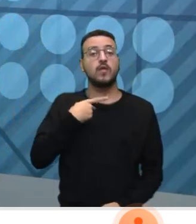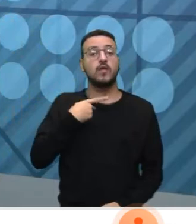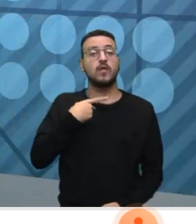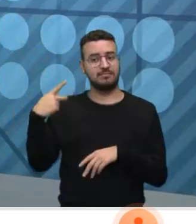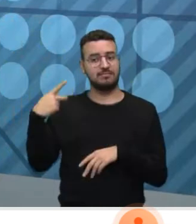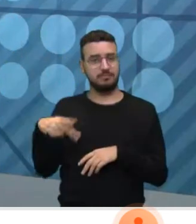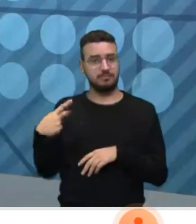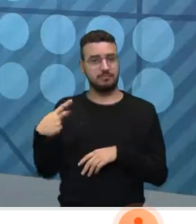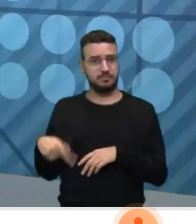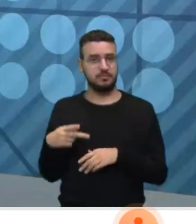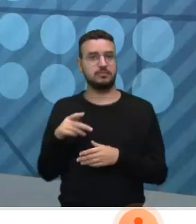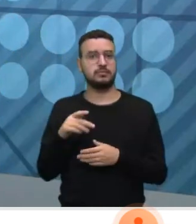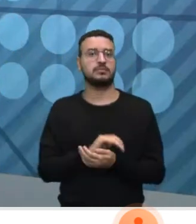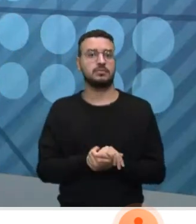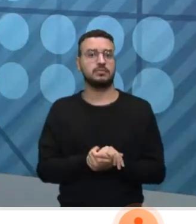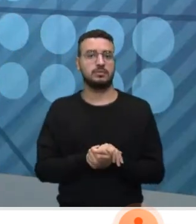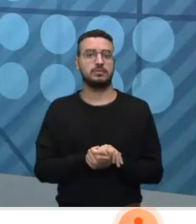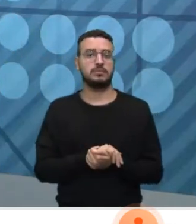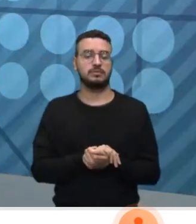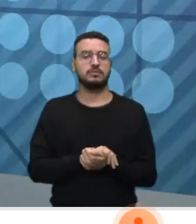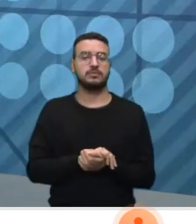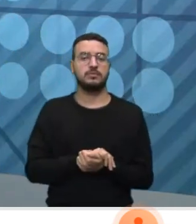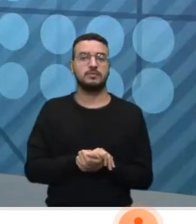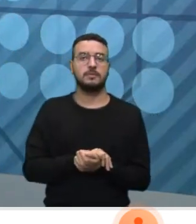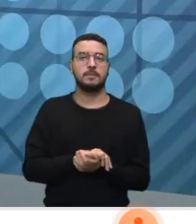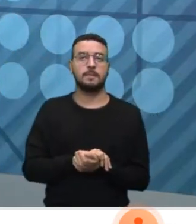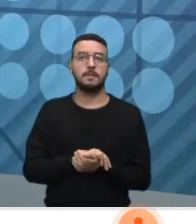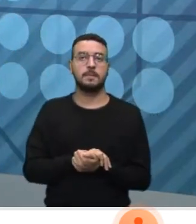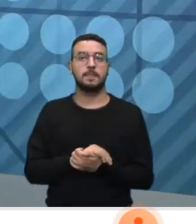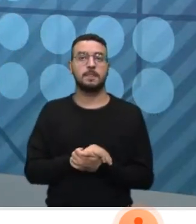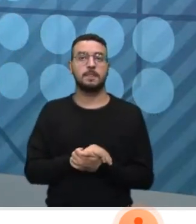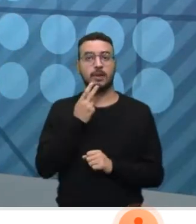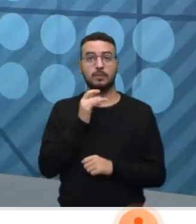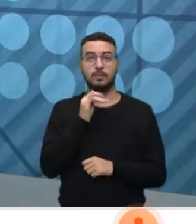colocar a primeira letra, né? Então, eu posso falar assim, olha,